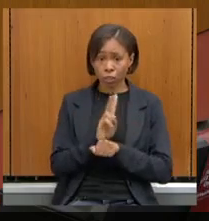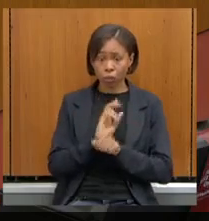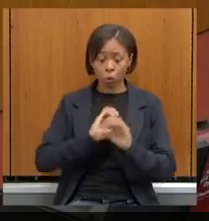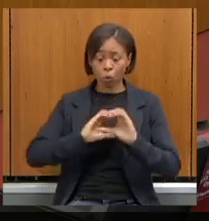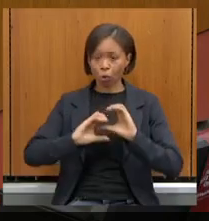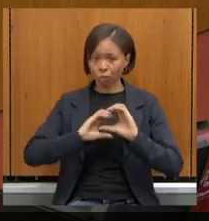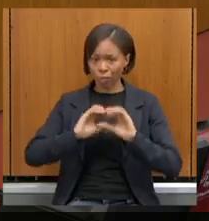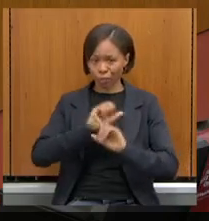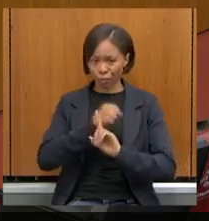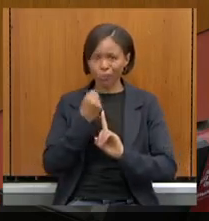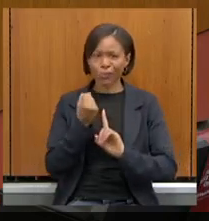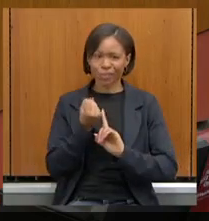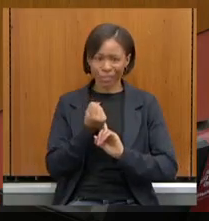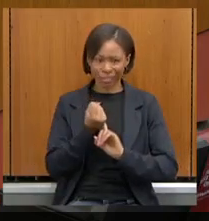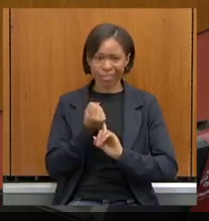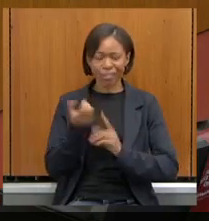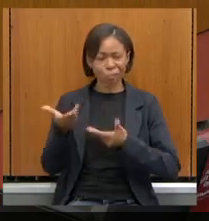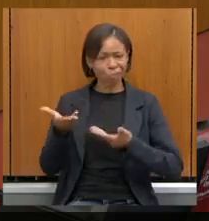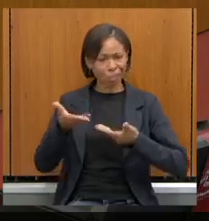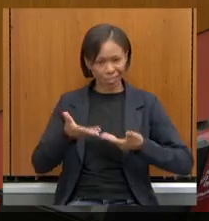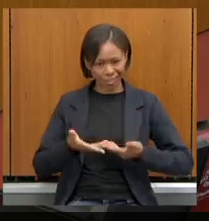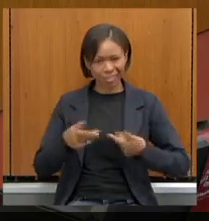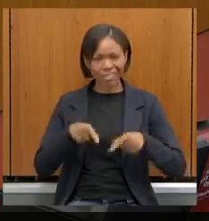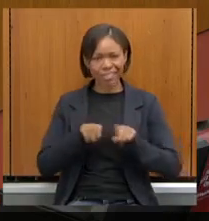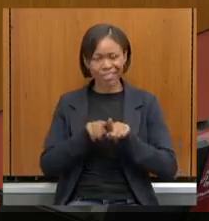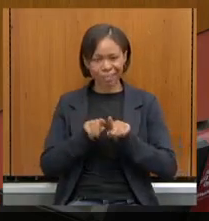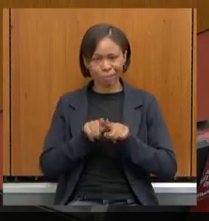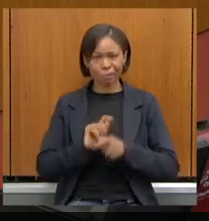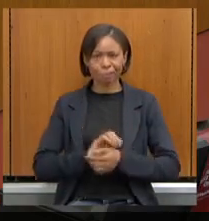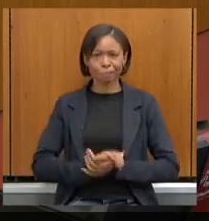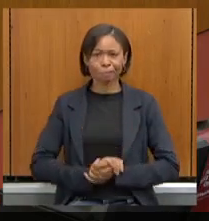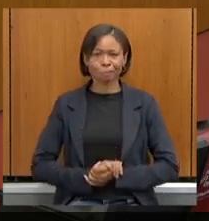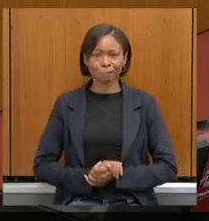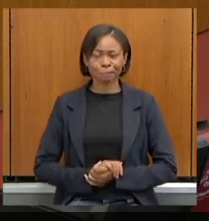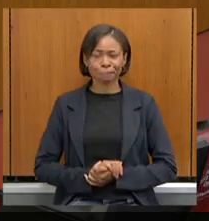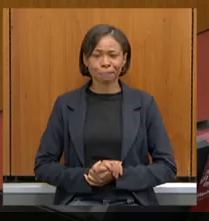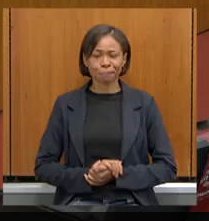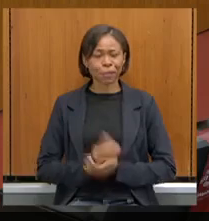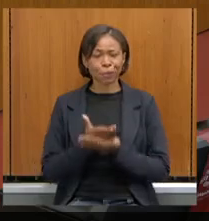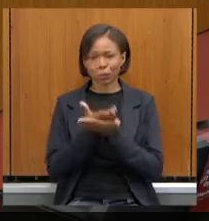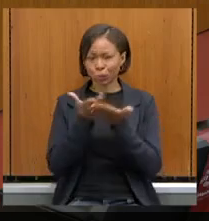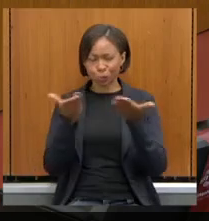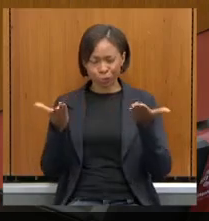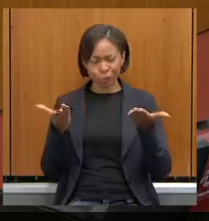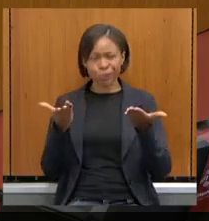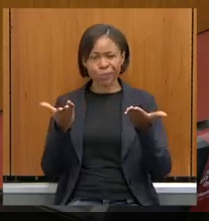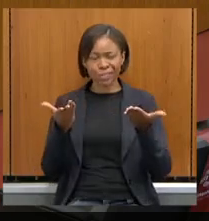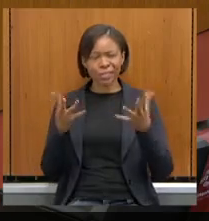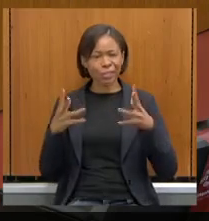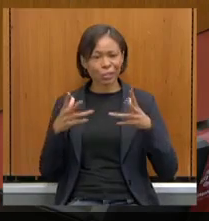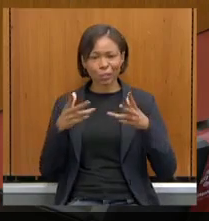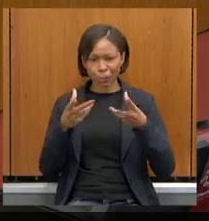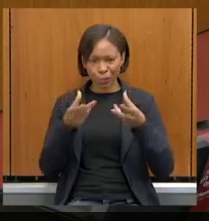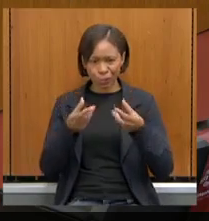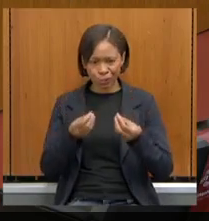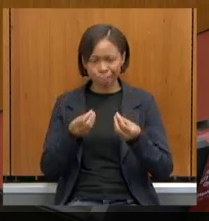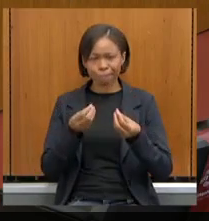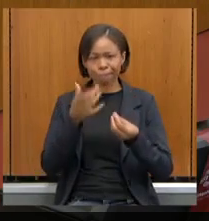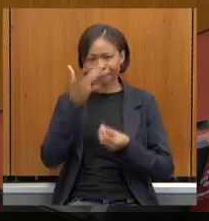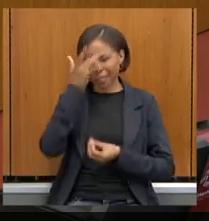que também nos brinda com a sua presença. Fim, saudar a todos e a todas, os nossos